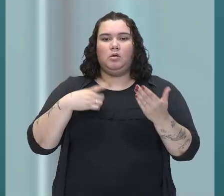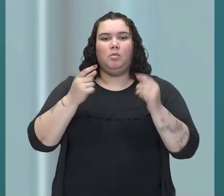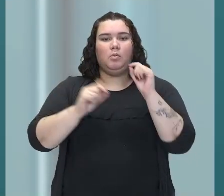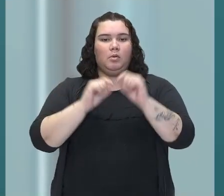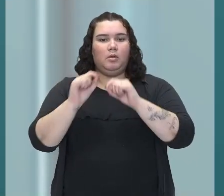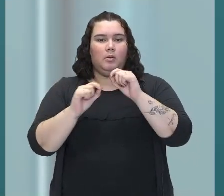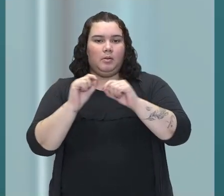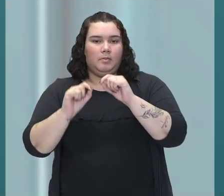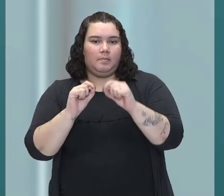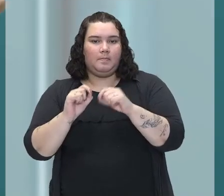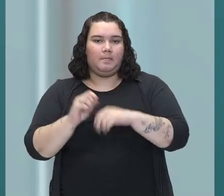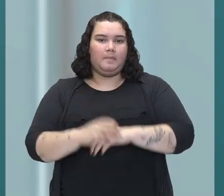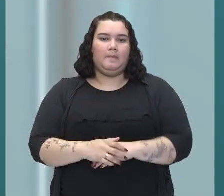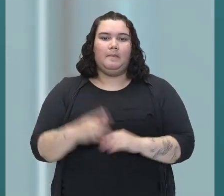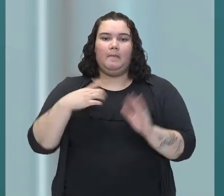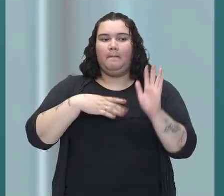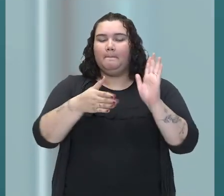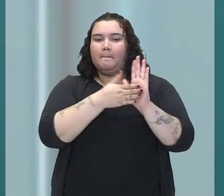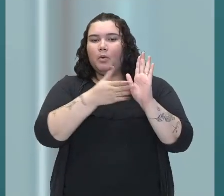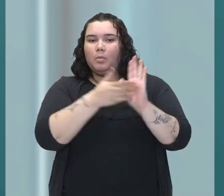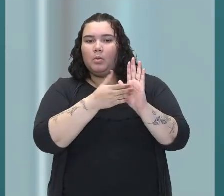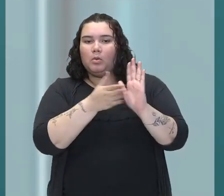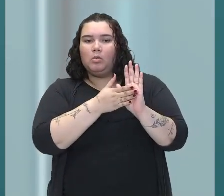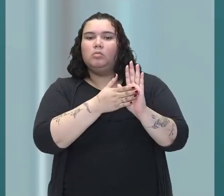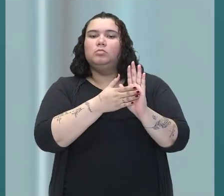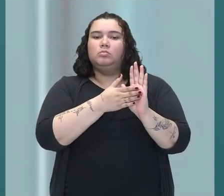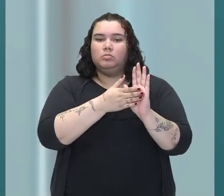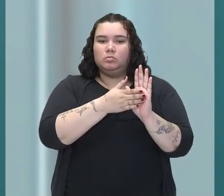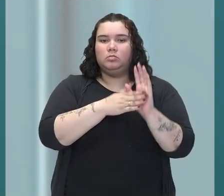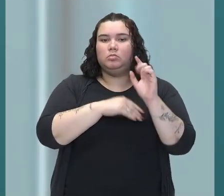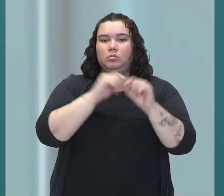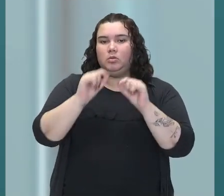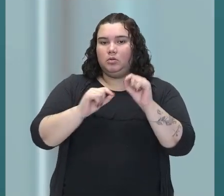mais propostas de